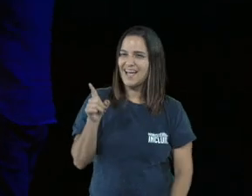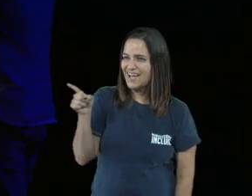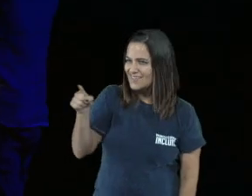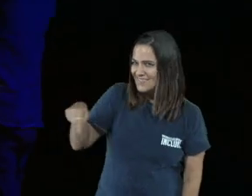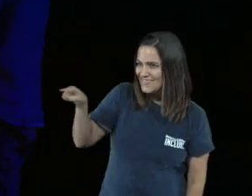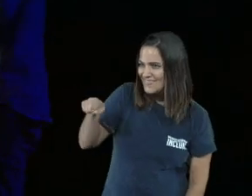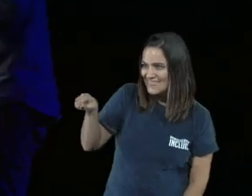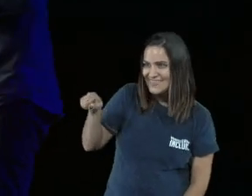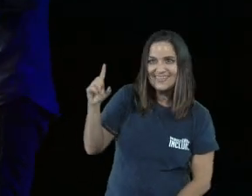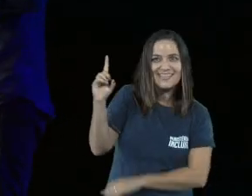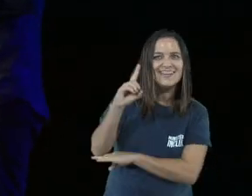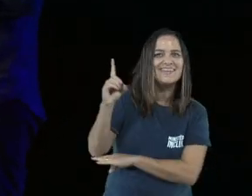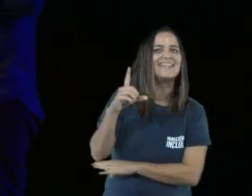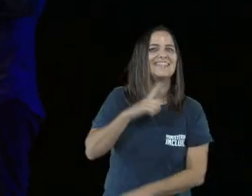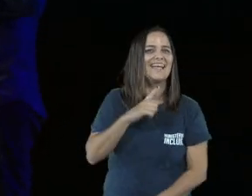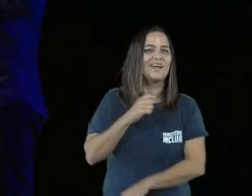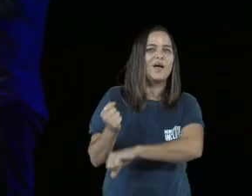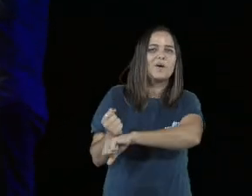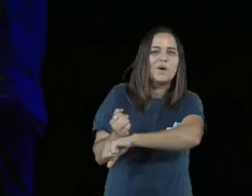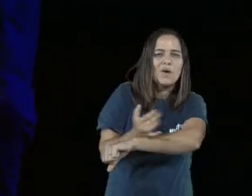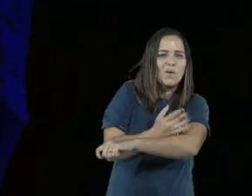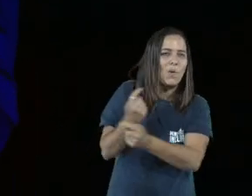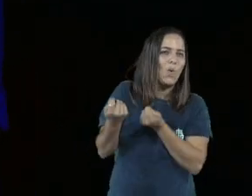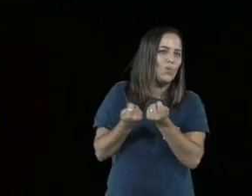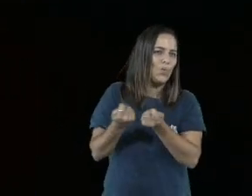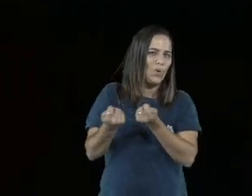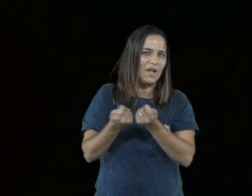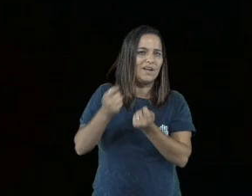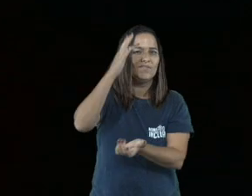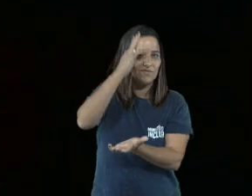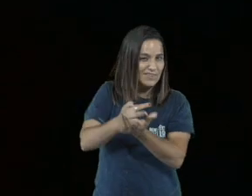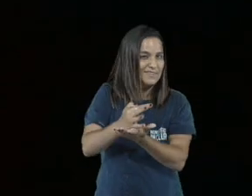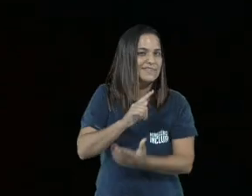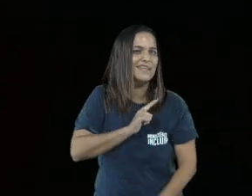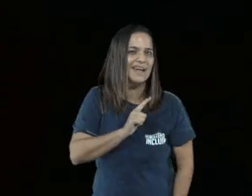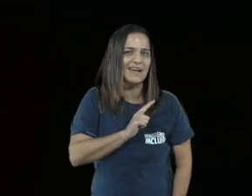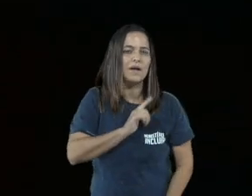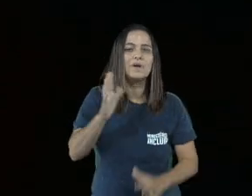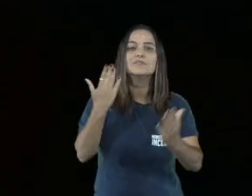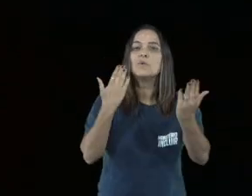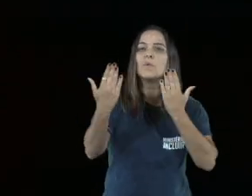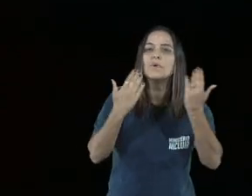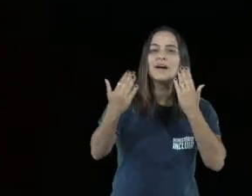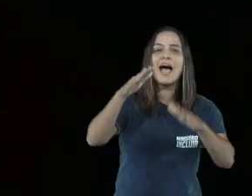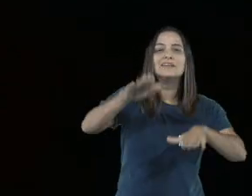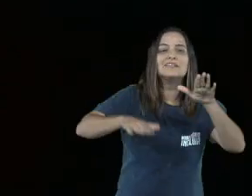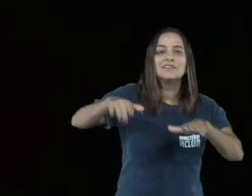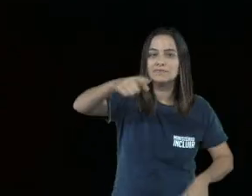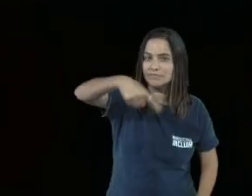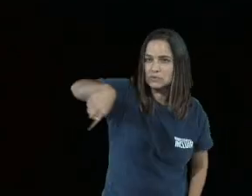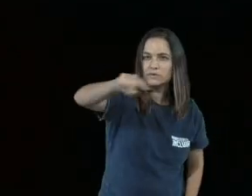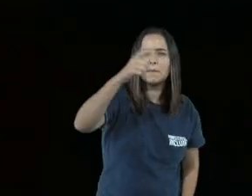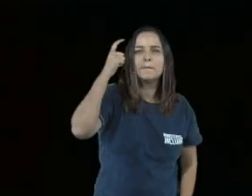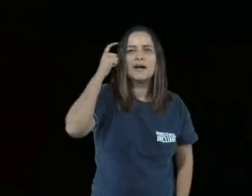que garantiram a força para lutar sabe com problemas e você fica conversando com medo será que vai dar será